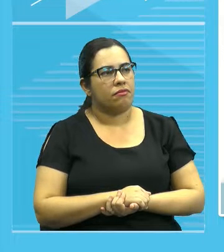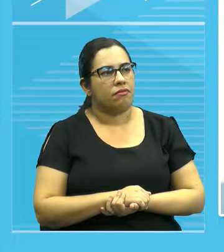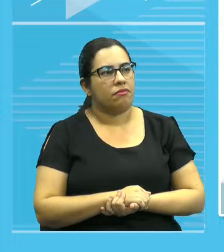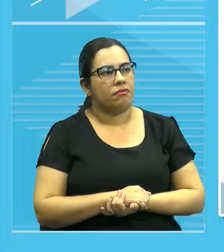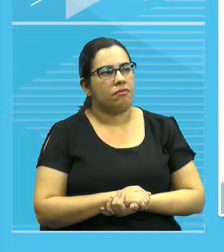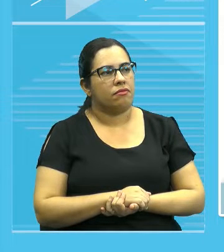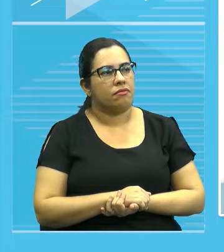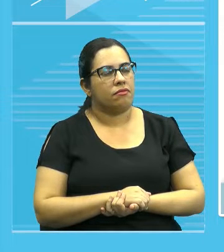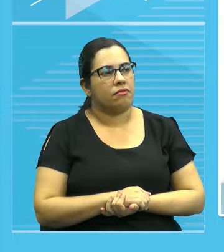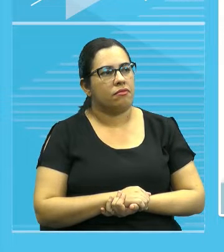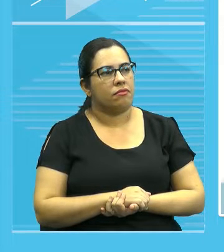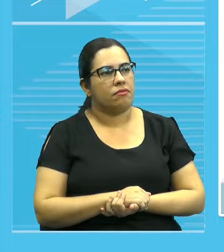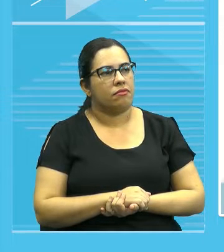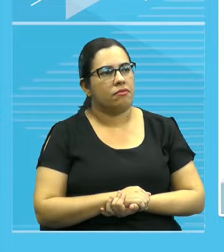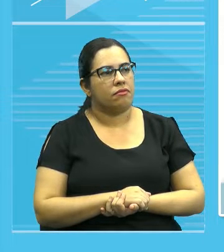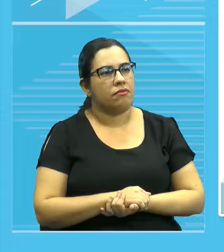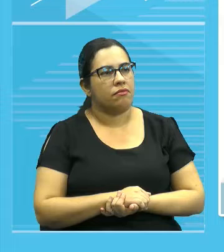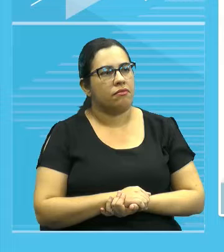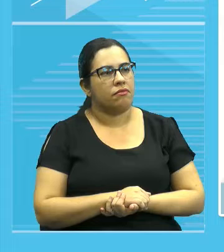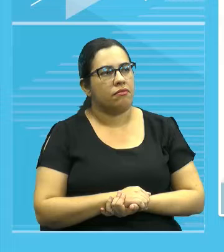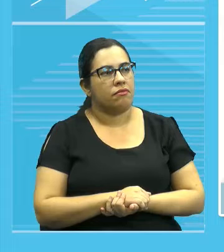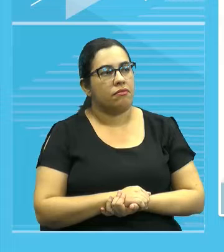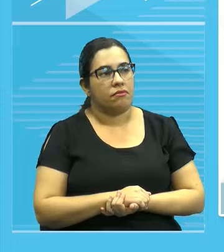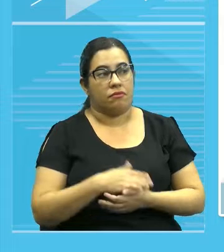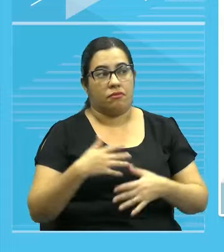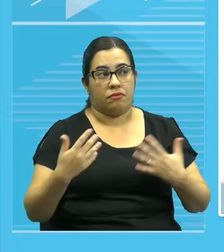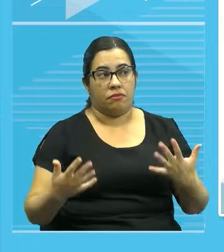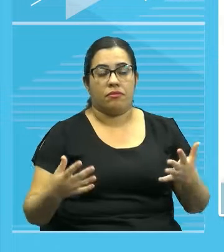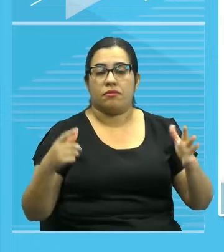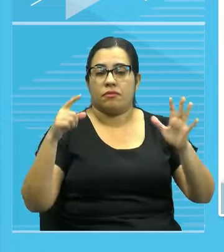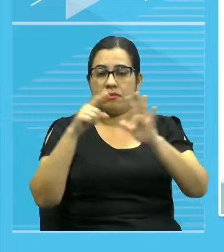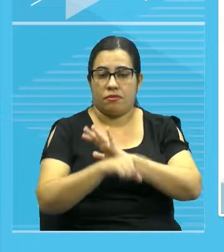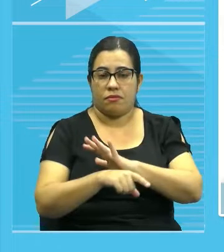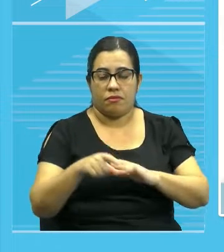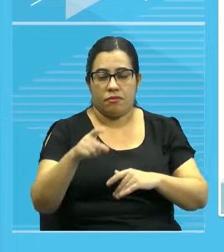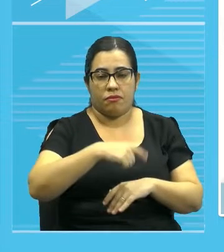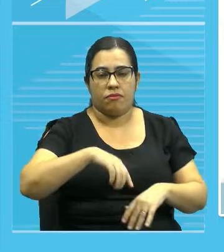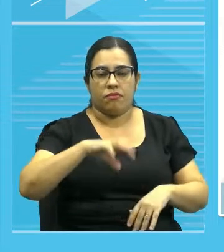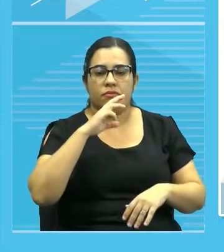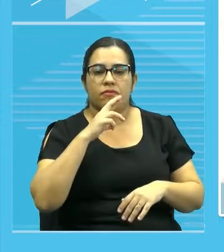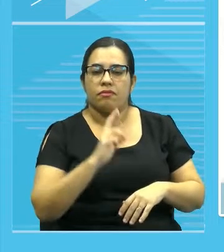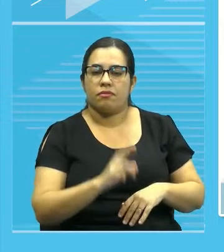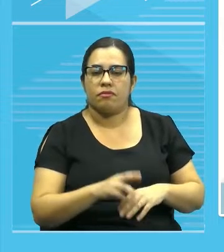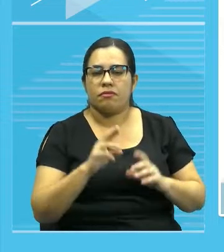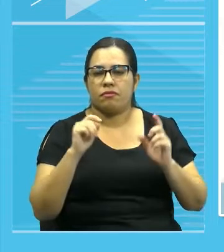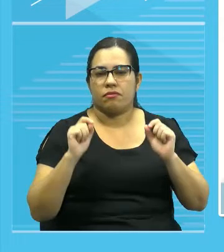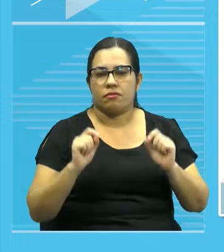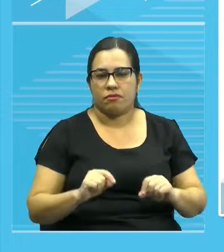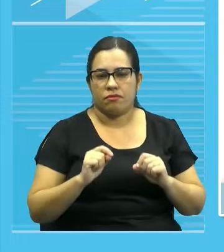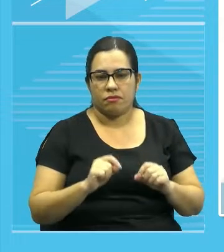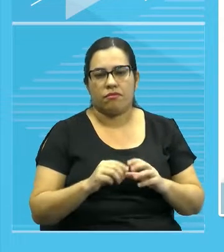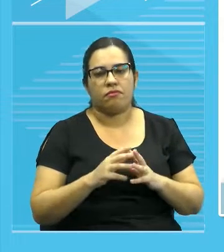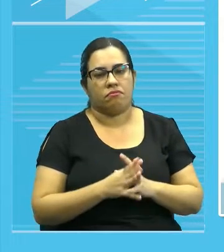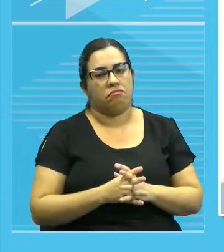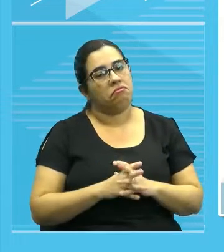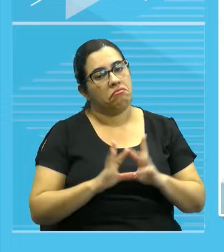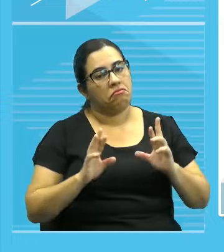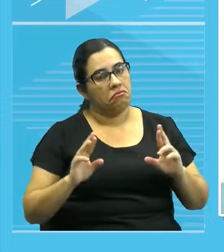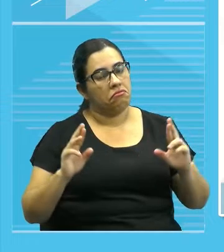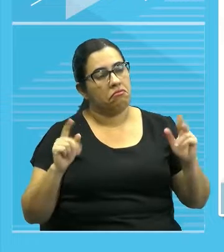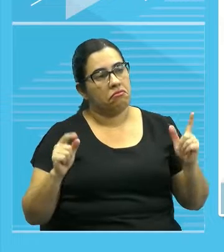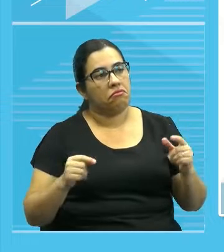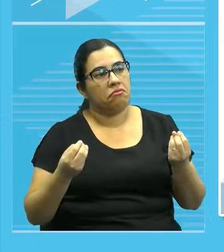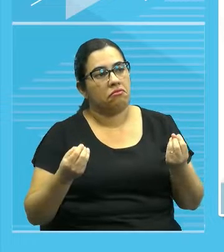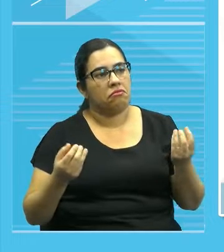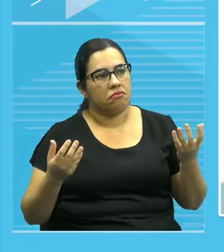a o utiliza arla ele Auto busca essa questão que a gente vai responder agora ela difere um pouco